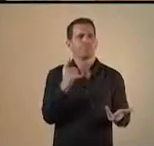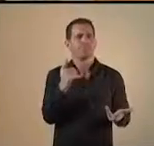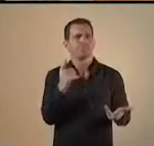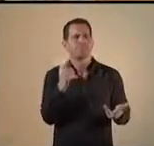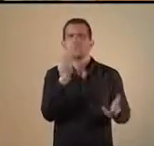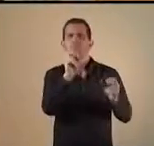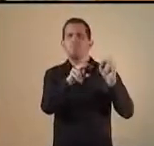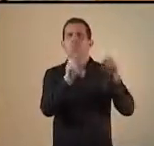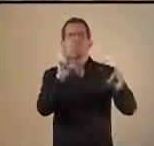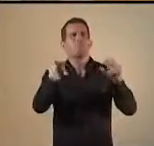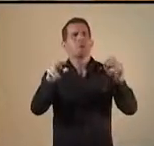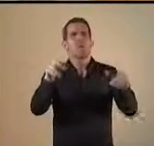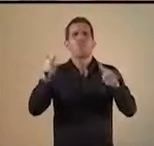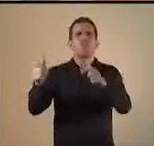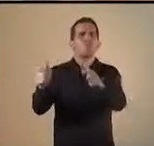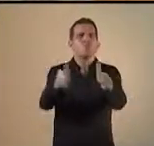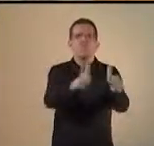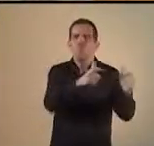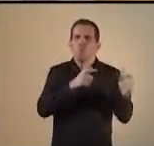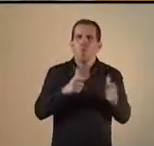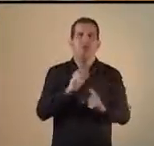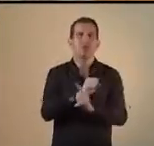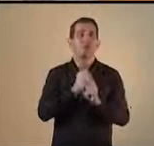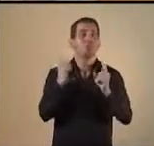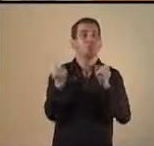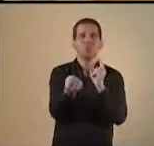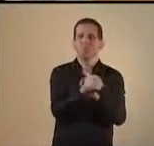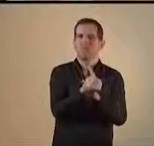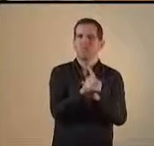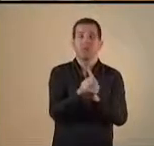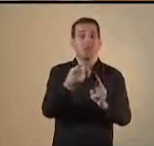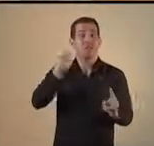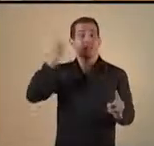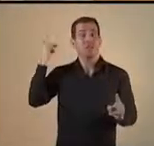alcançado diversos espaços